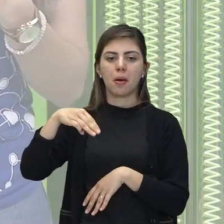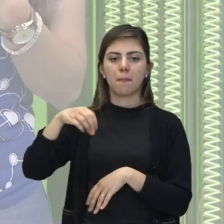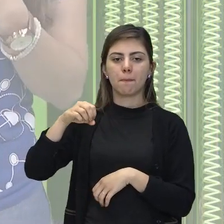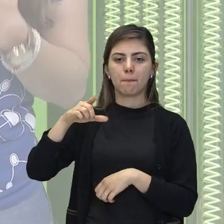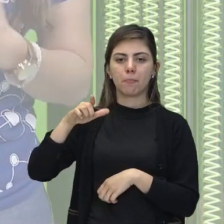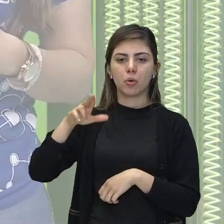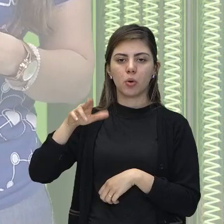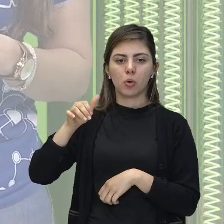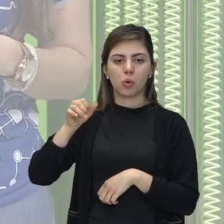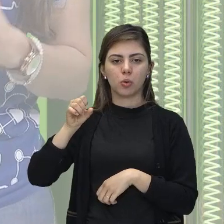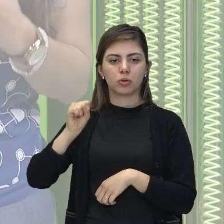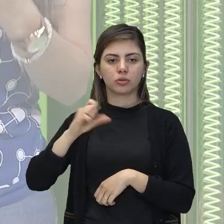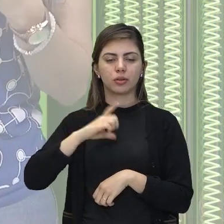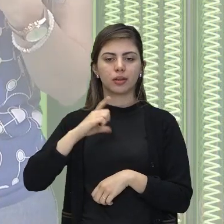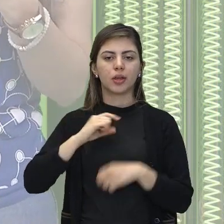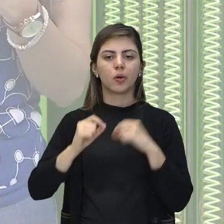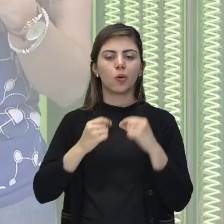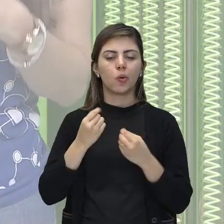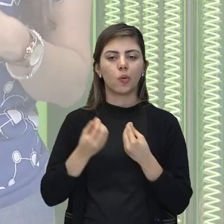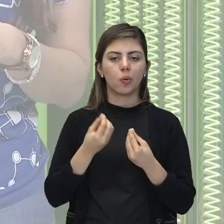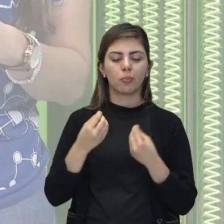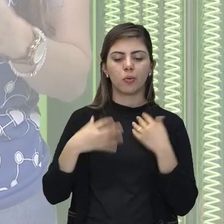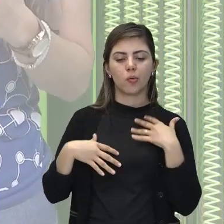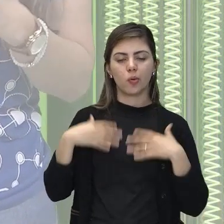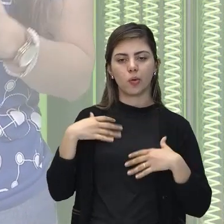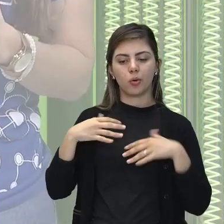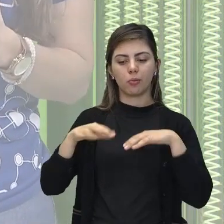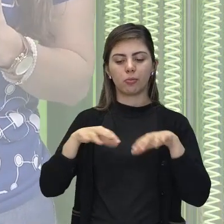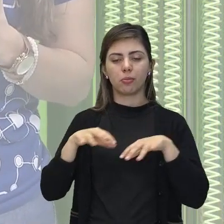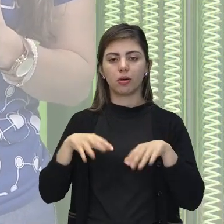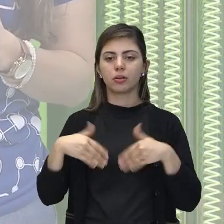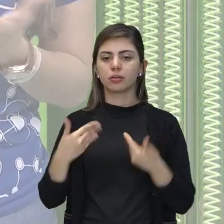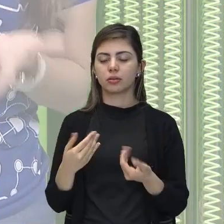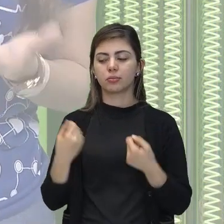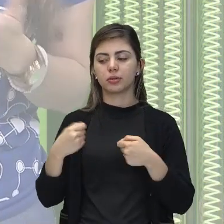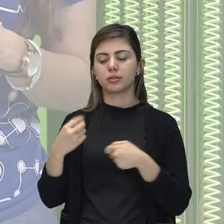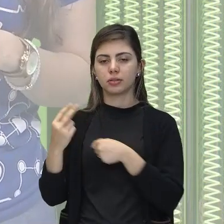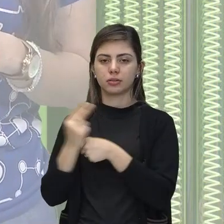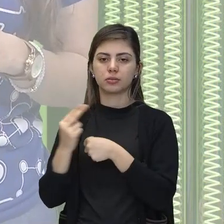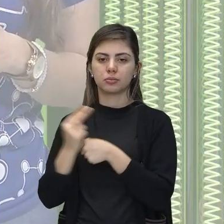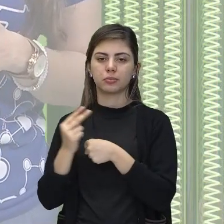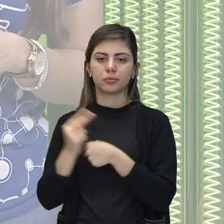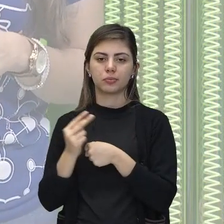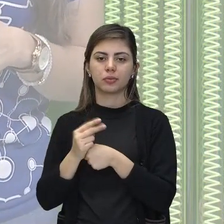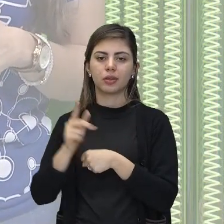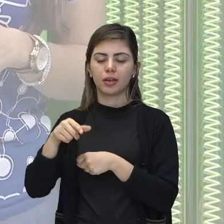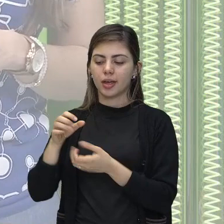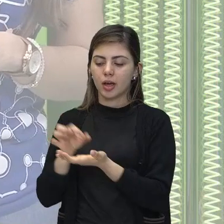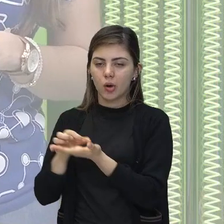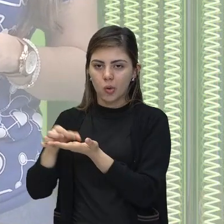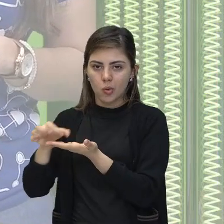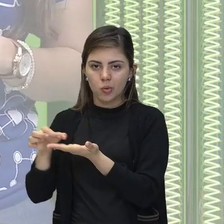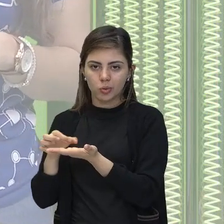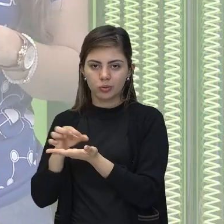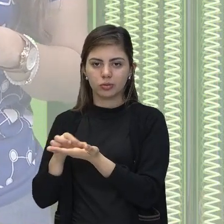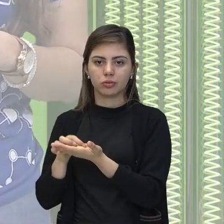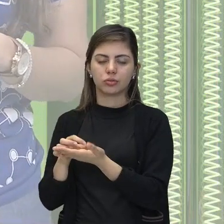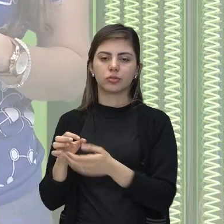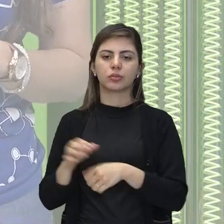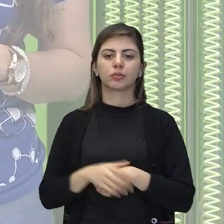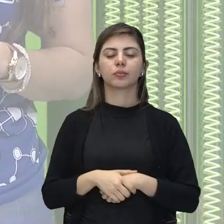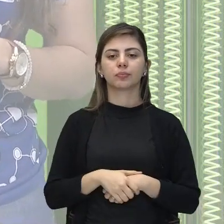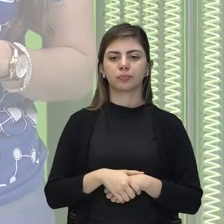têm esse corpo mole e eles precisam, assim, de proteção, que normalmente são conchas externas